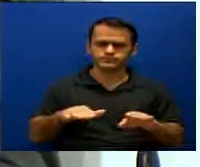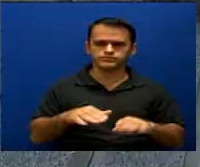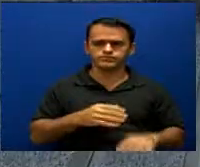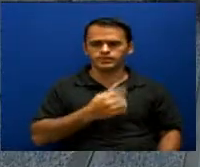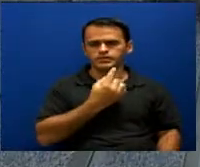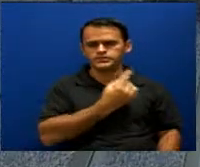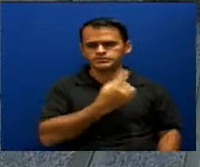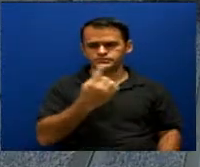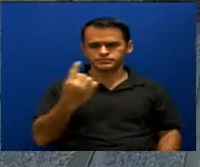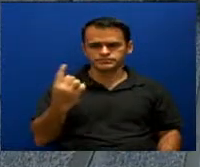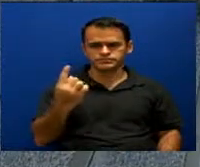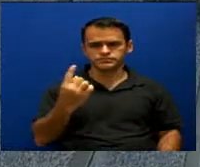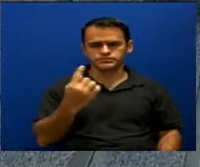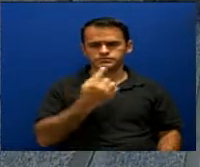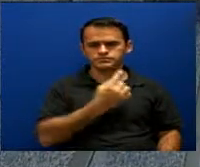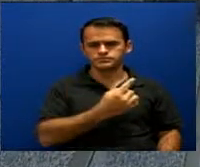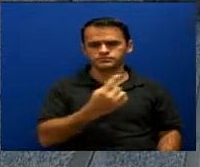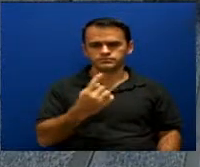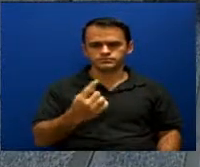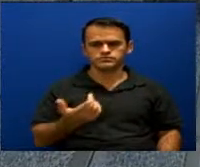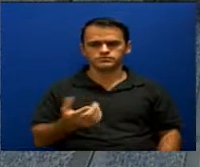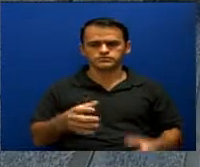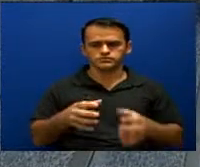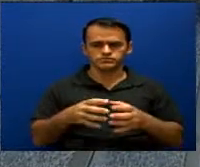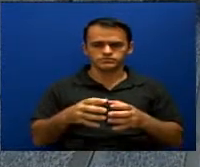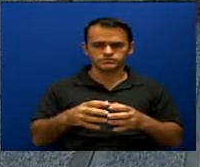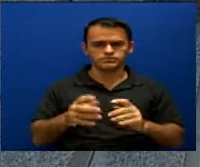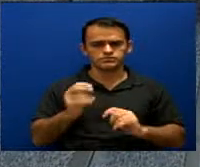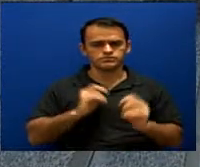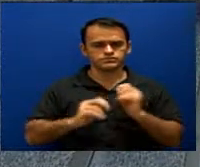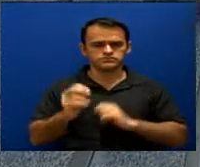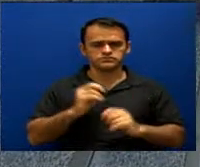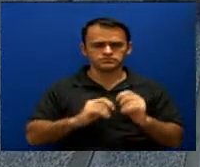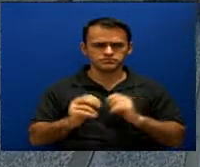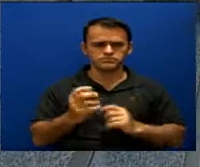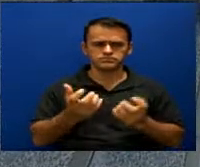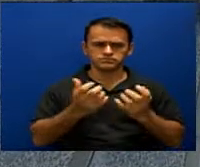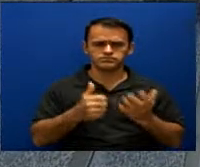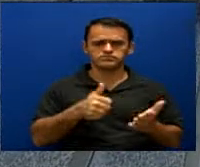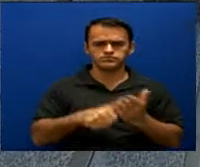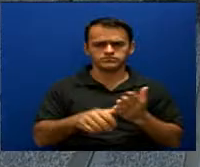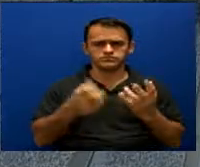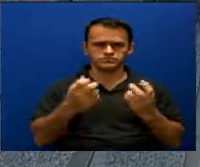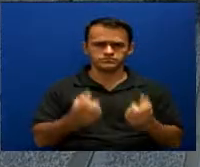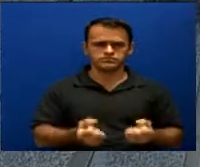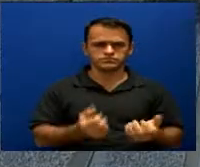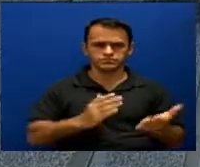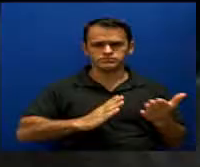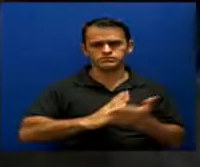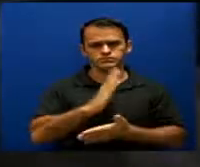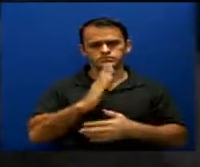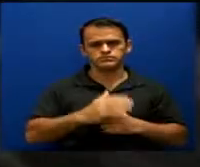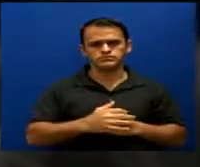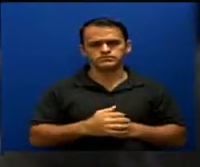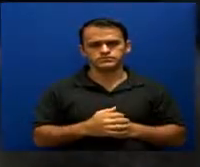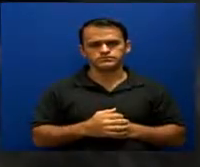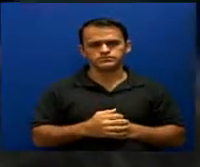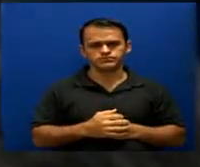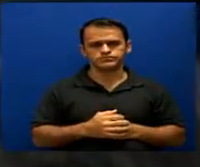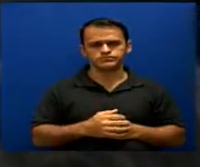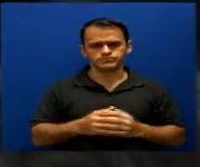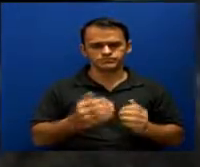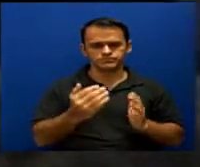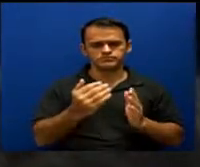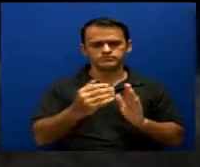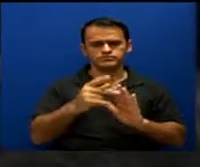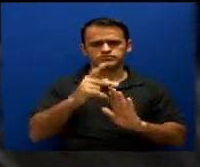uma? A Comissão de Economia libera o voto, até porque é completamente sanável aí a deficiência na